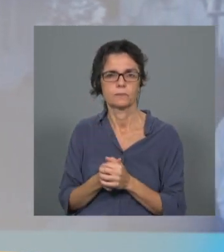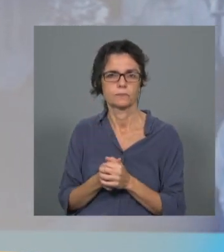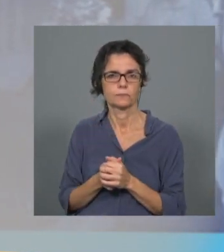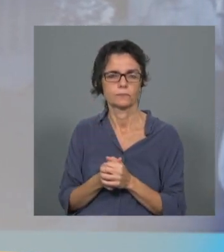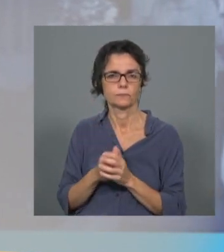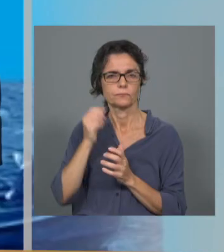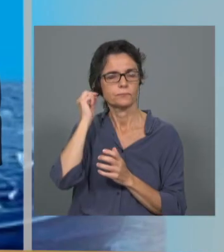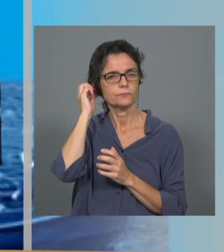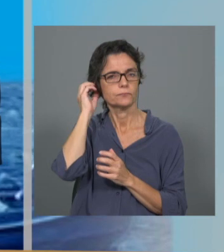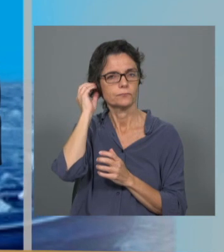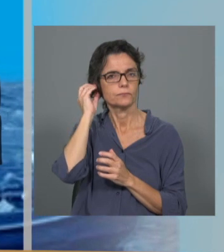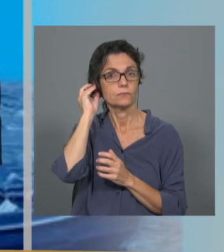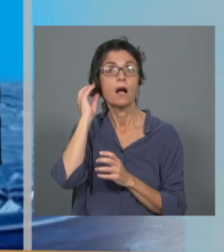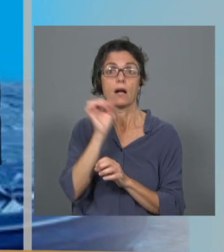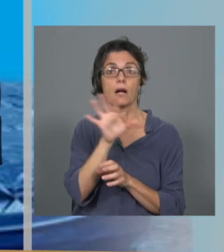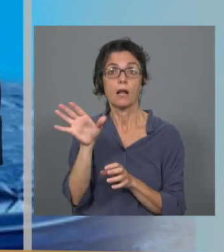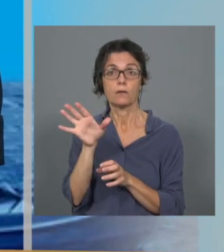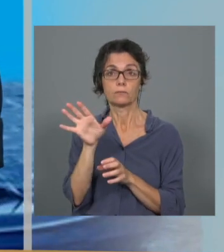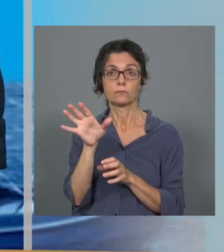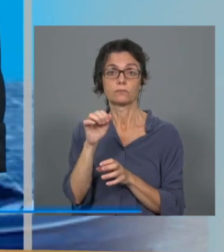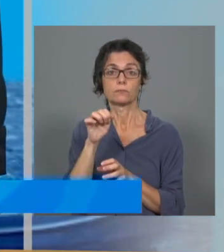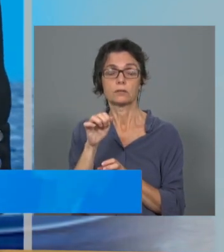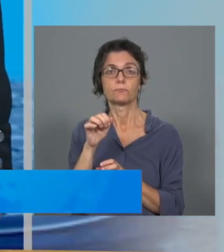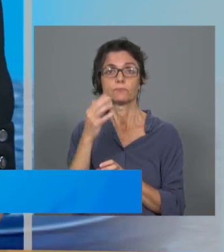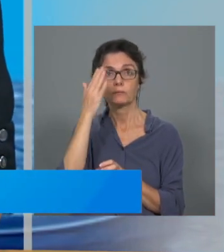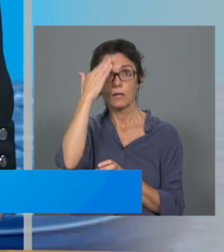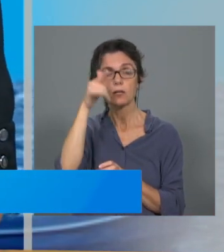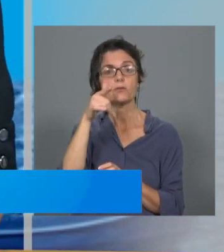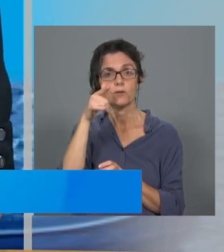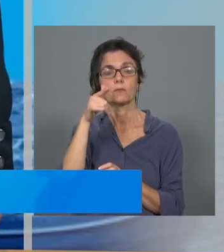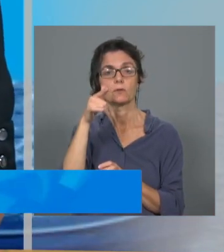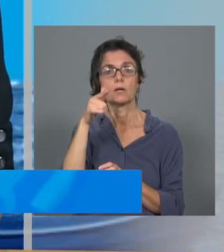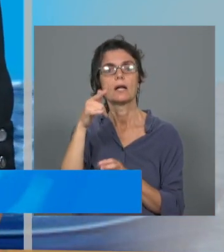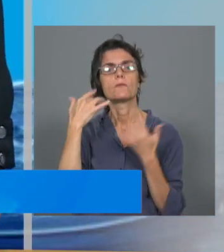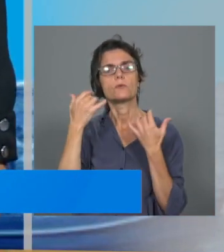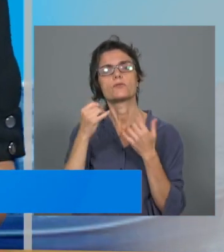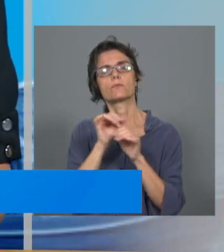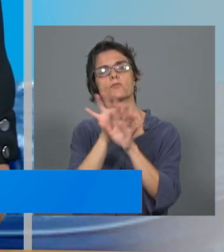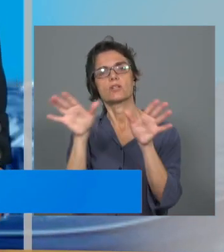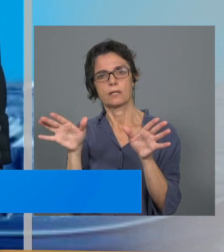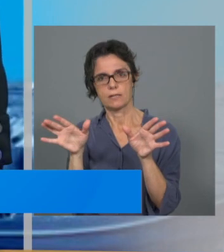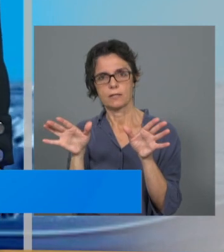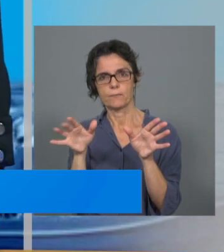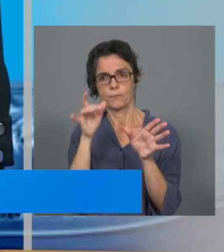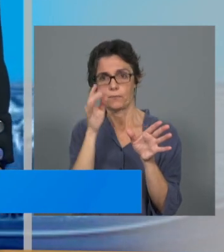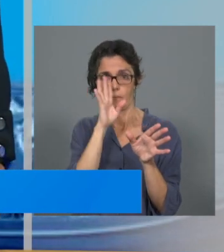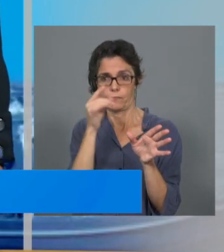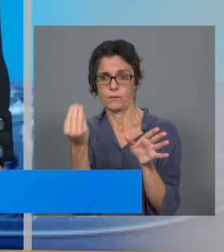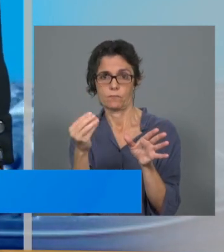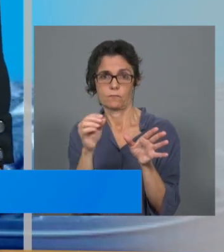destas. Claramente, e acreditamos que sim, ajuda a elucidar a quem esteja menos esclarecido.